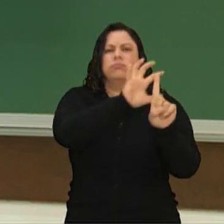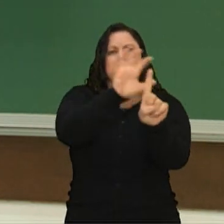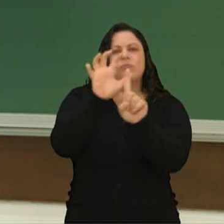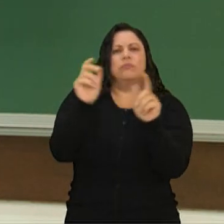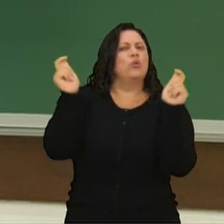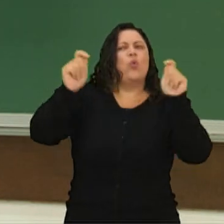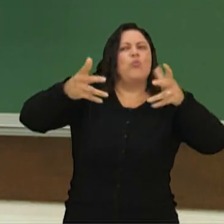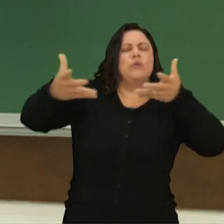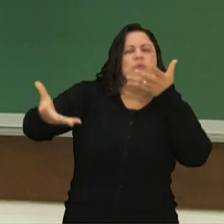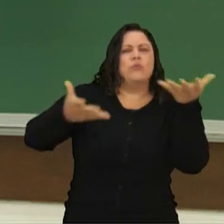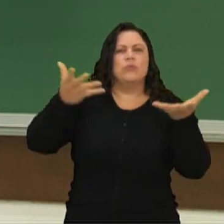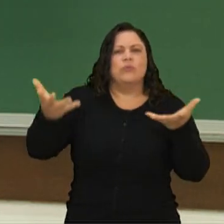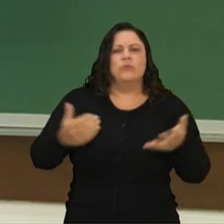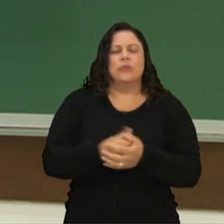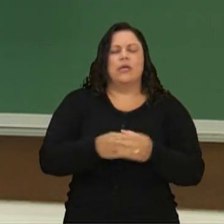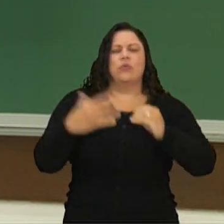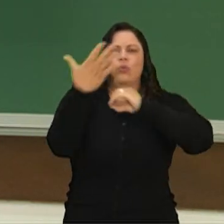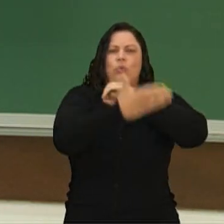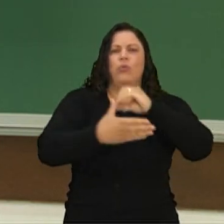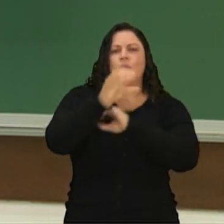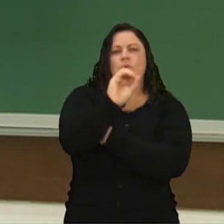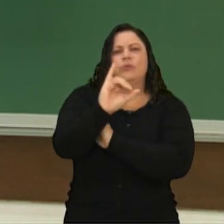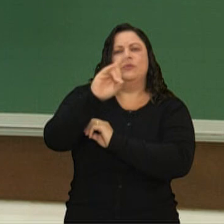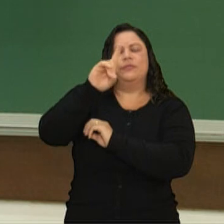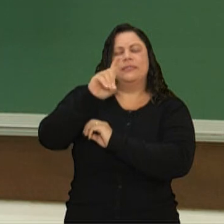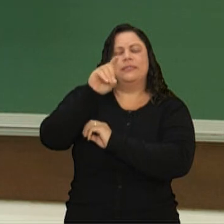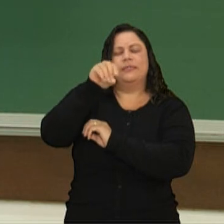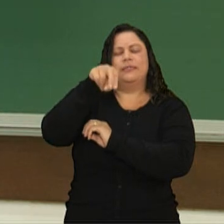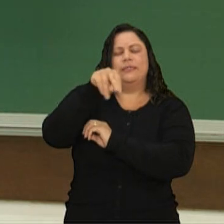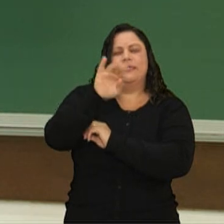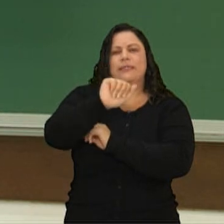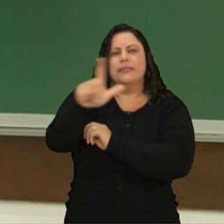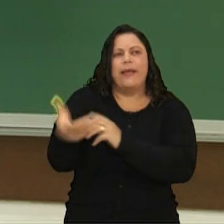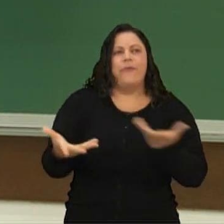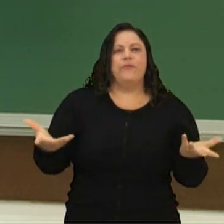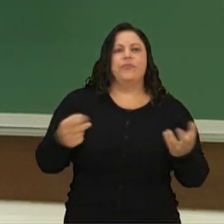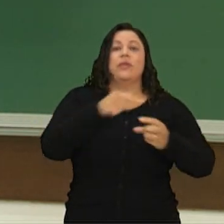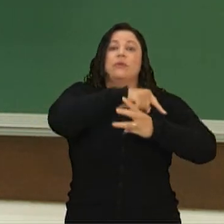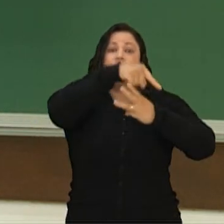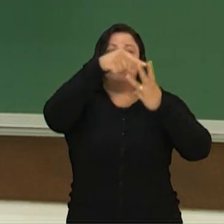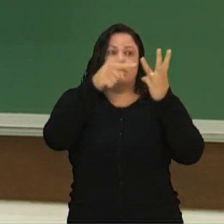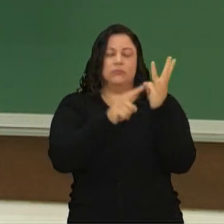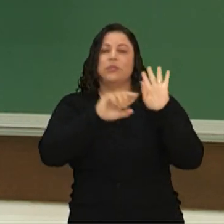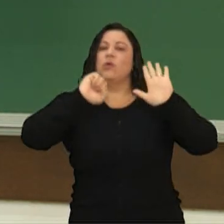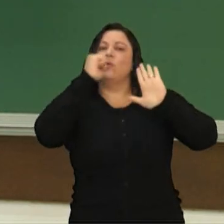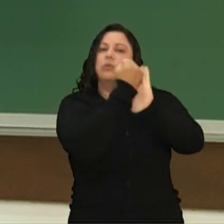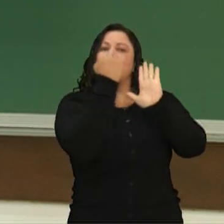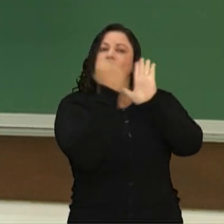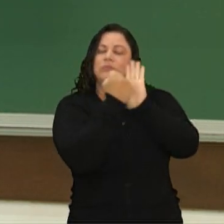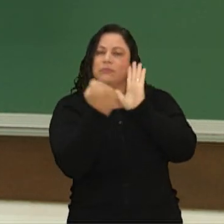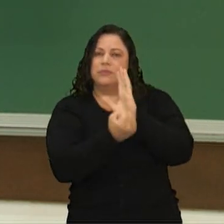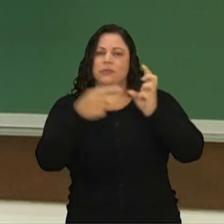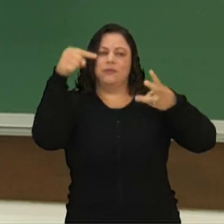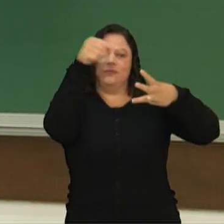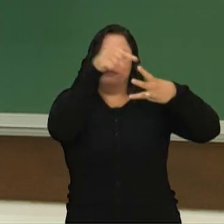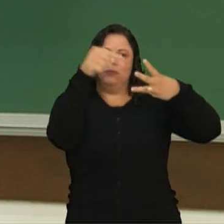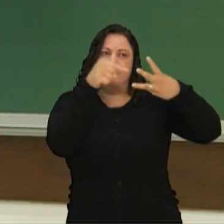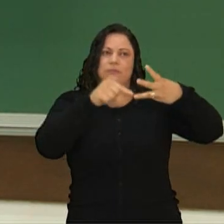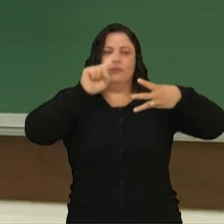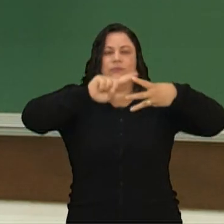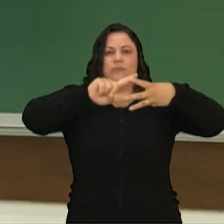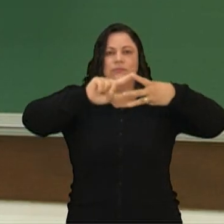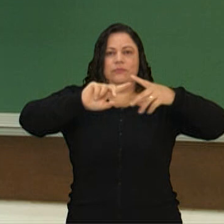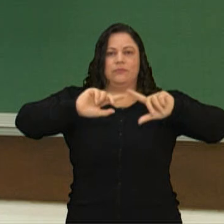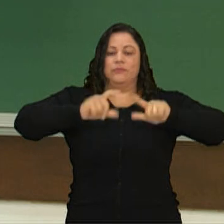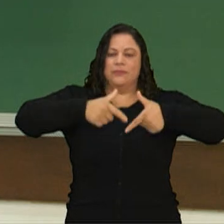matriz ocidental. Aqui nós temos, por exemplo, os três símbolos das três religiões monoteístas. O judaísmo, a